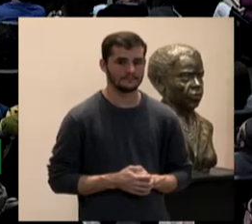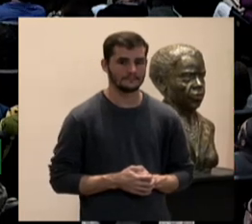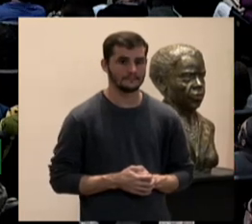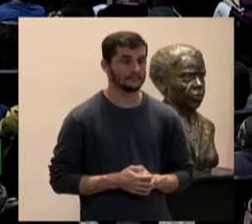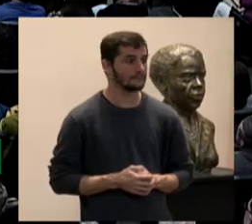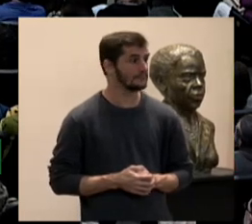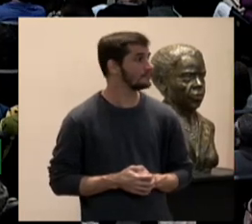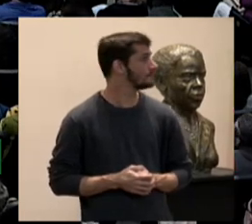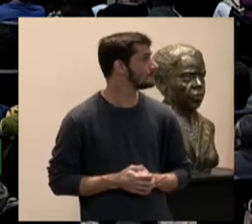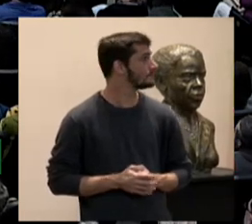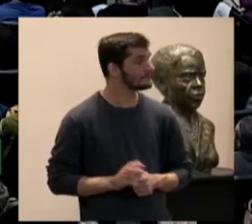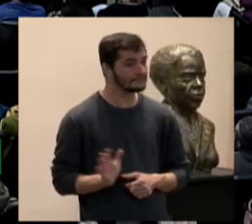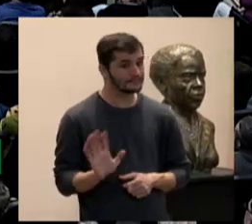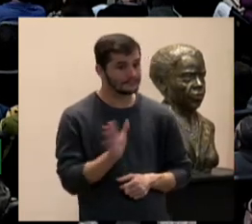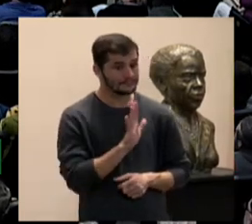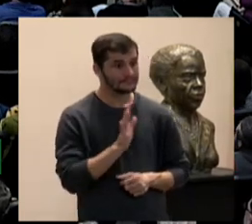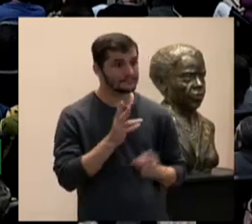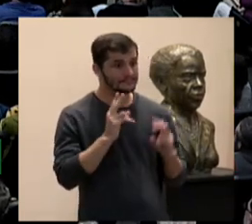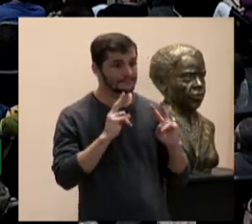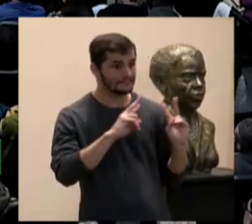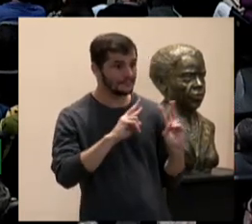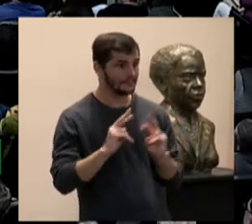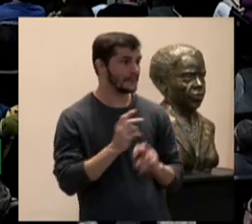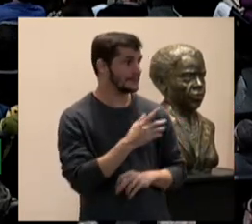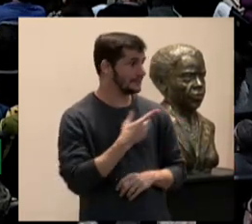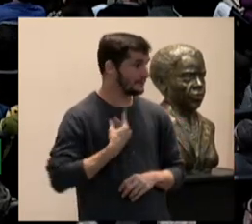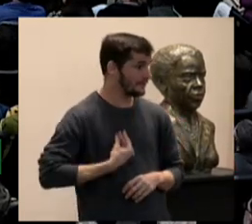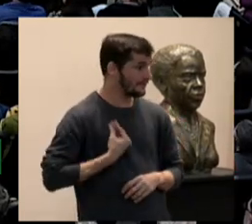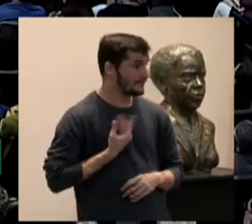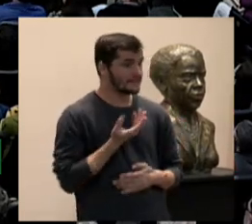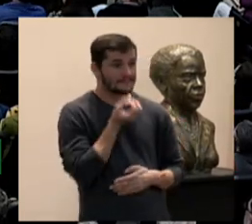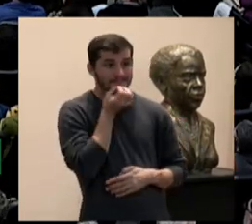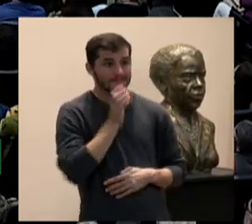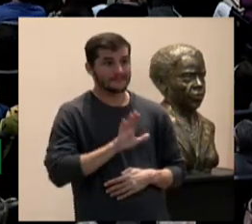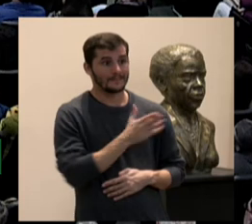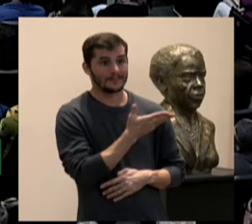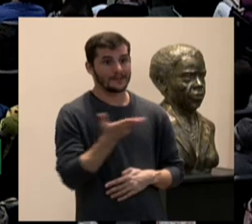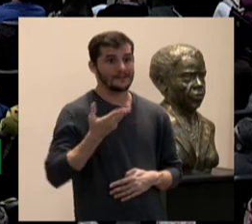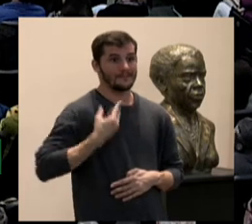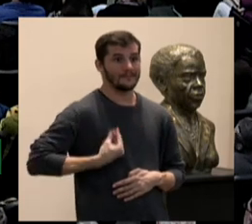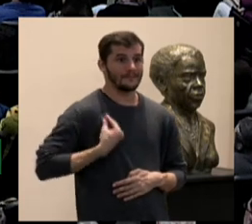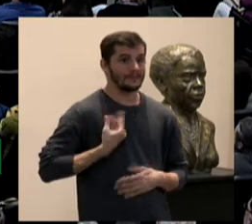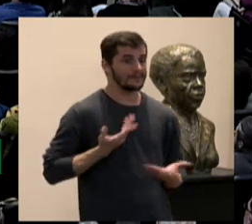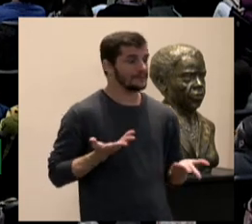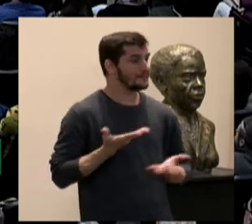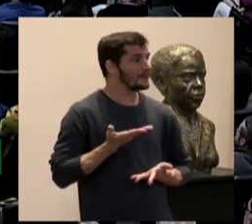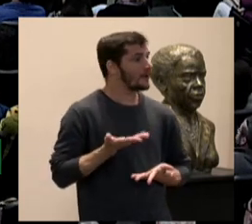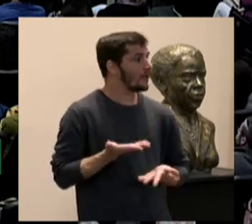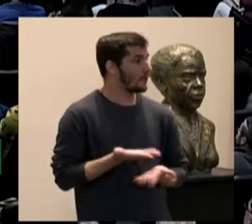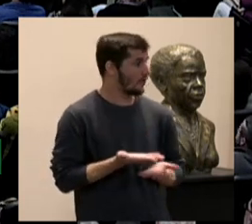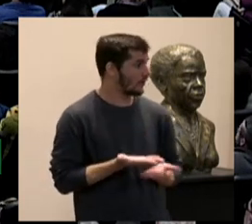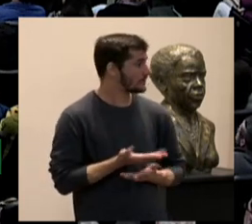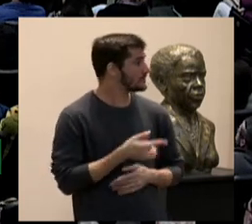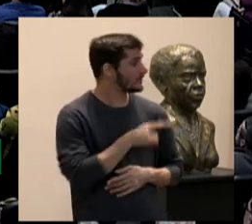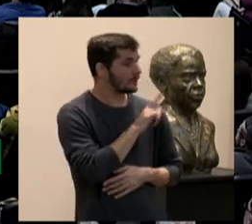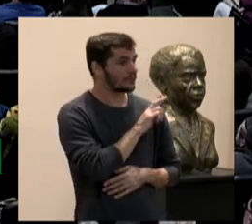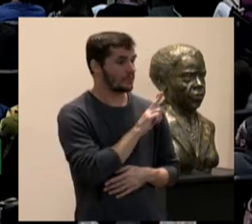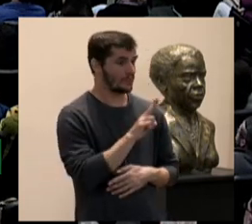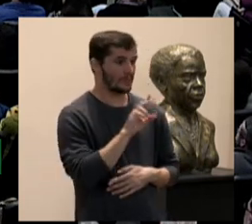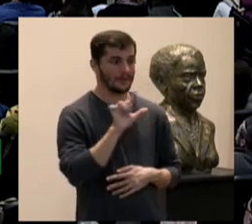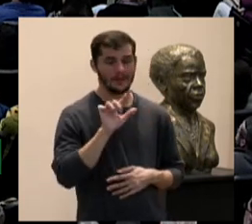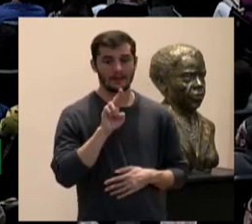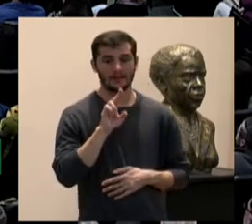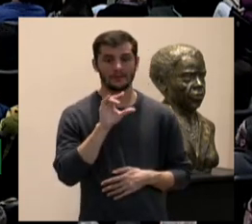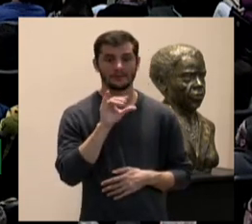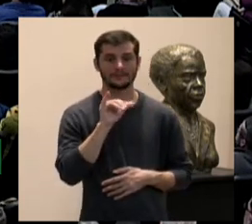Olá, estão me ouvindo bem? Então, boa tarde a todas as pessoas que estão aqui presentes. Meu nome é Luciane, eu sou